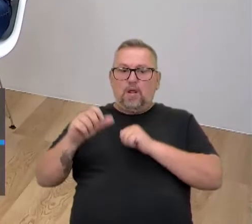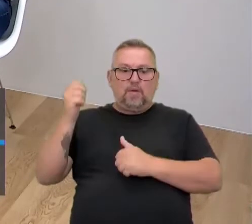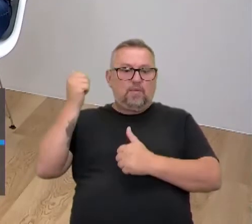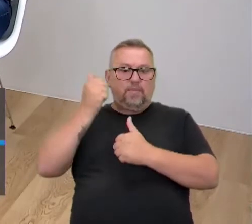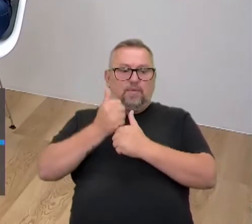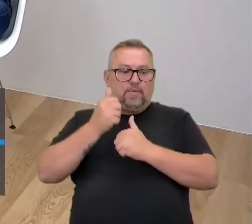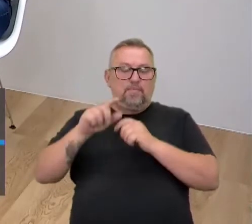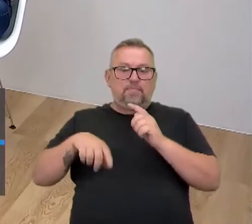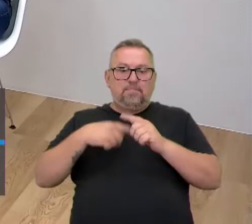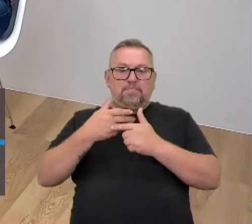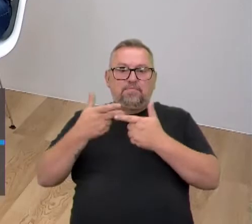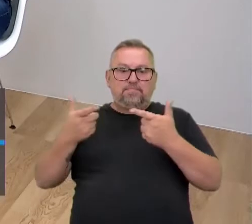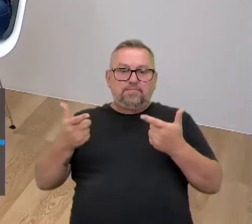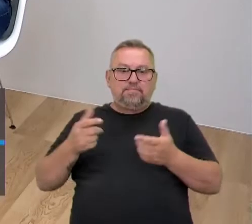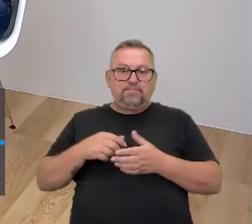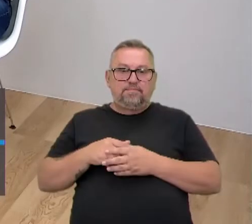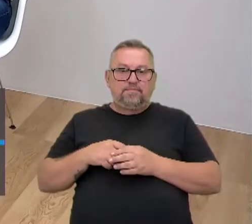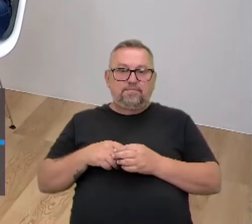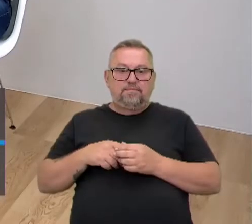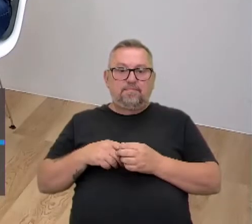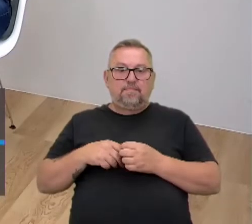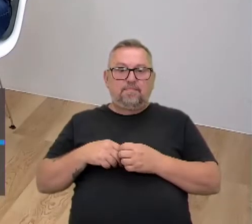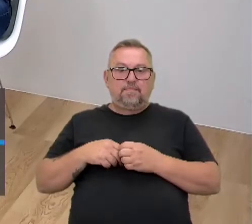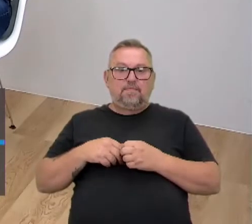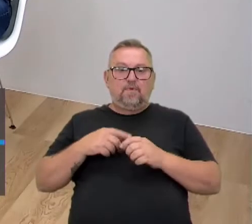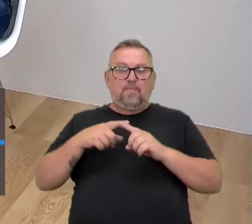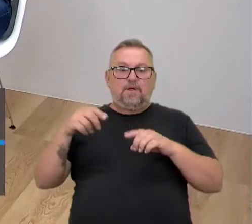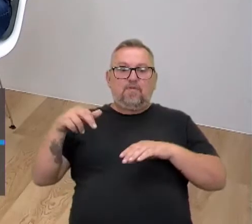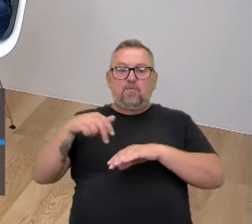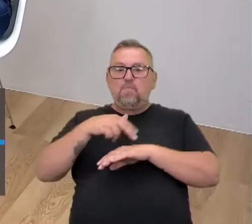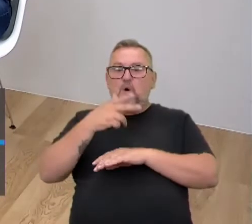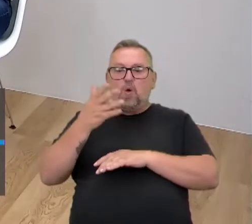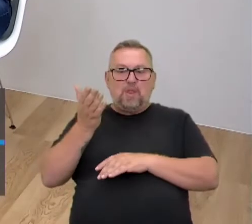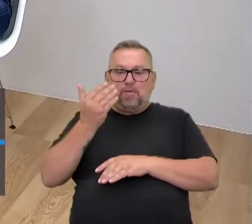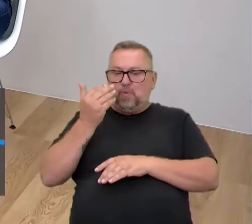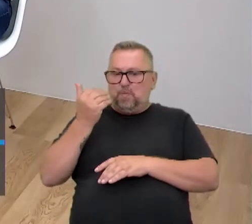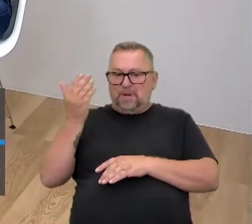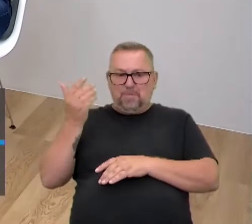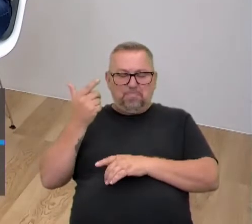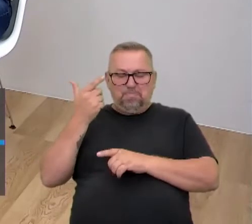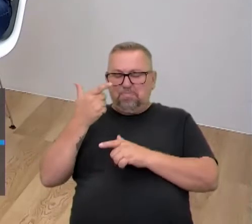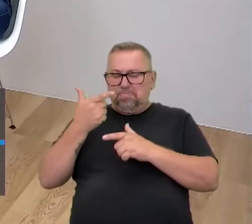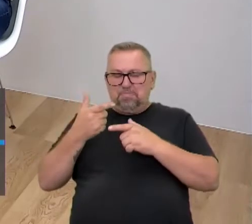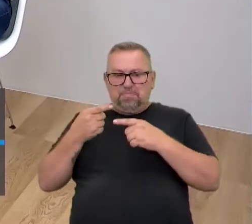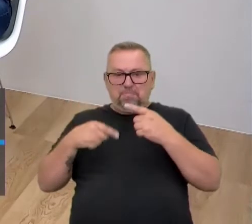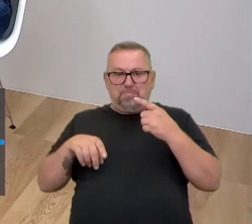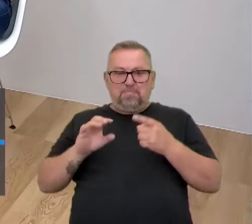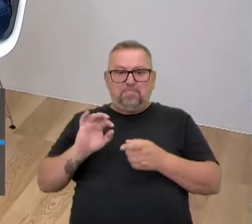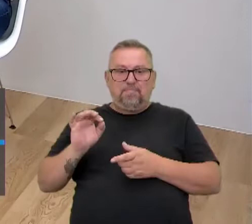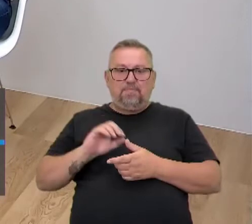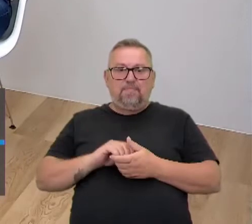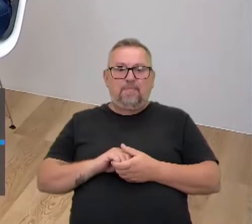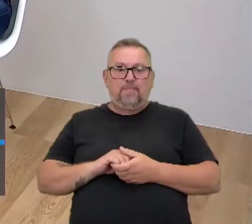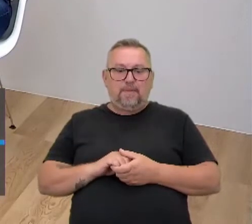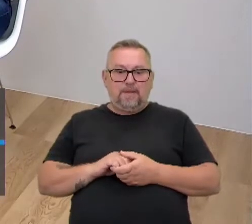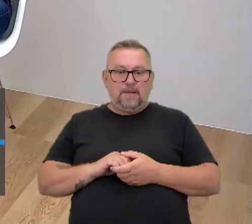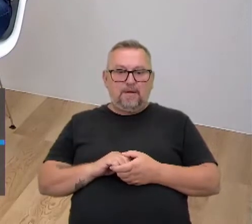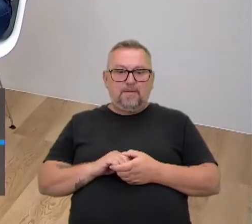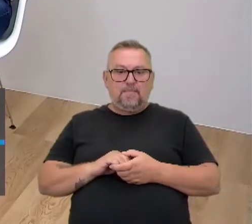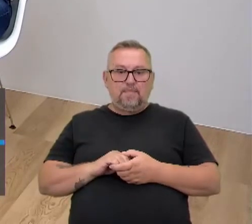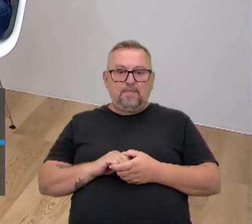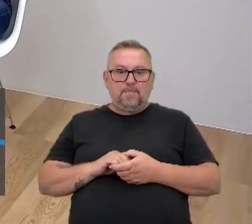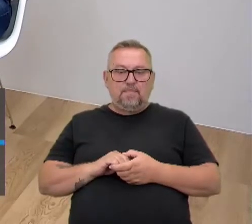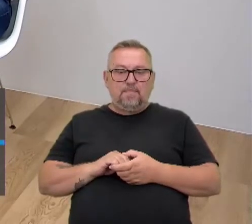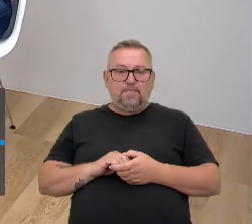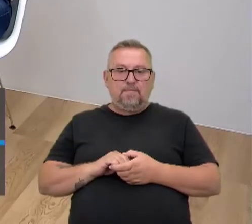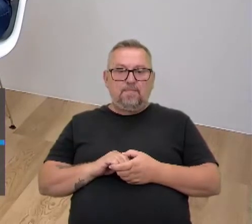mais saudáveis, por uma espécie de modinha alimentar que não tem nada de nutritivo do ponto de vista